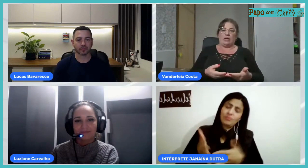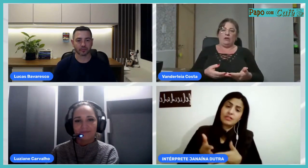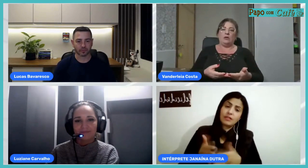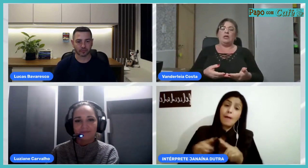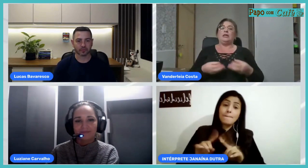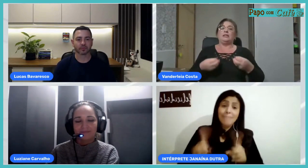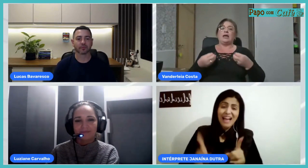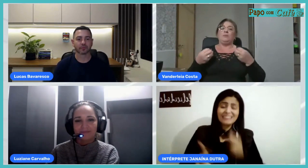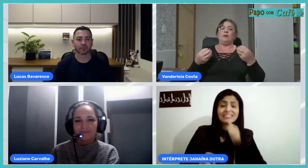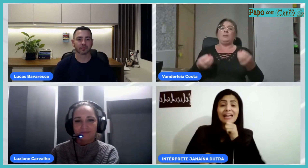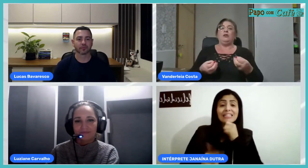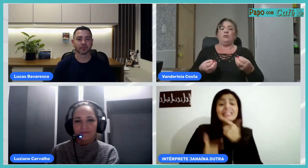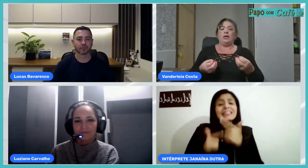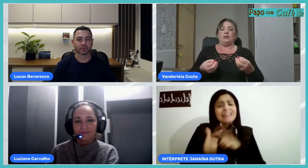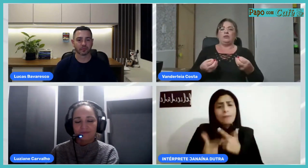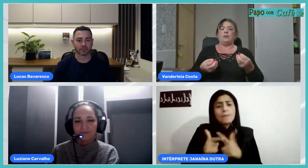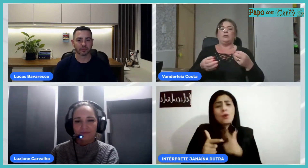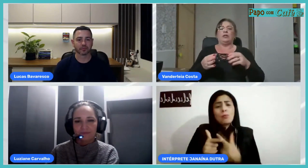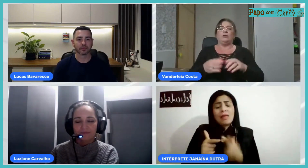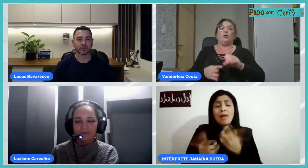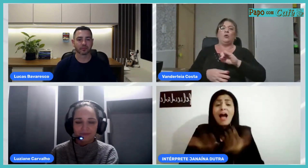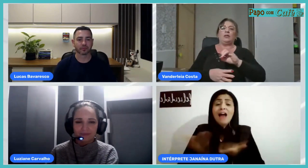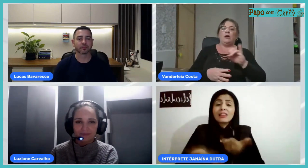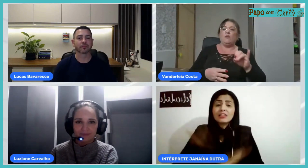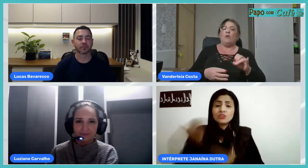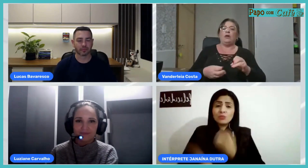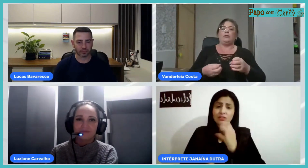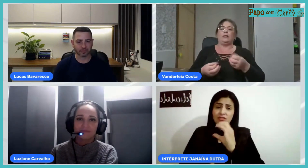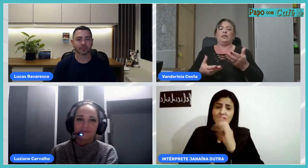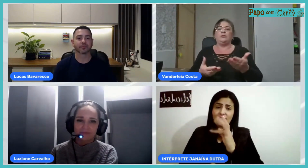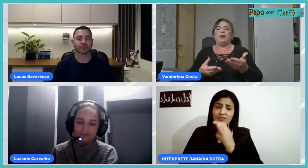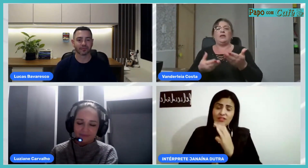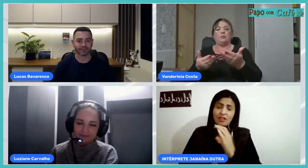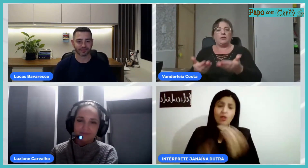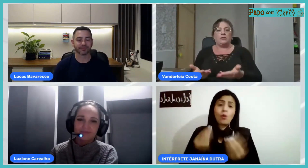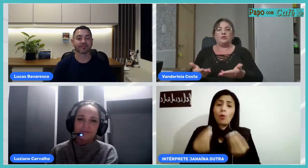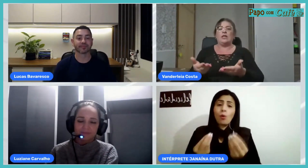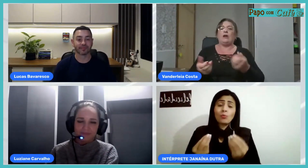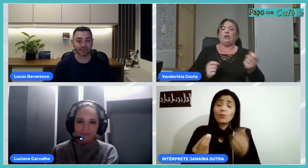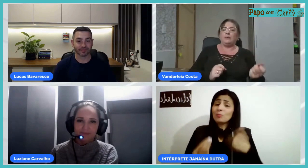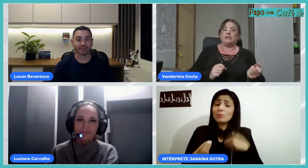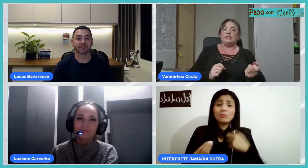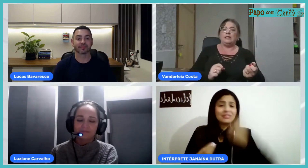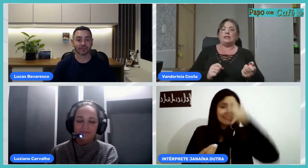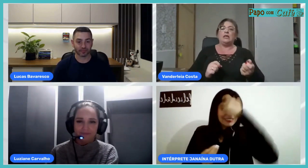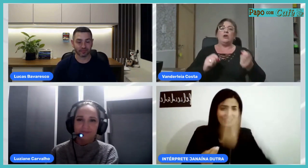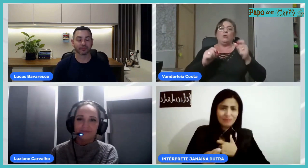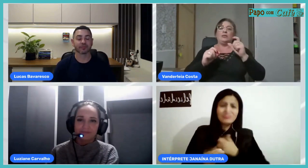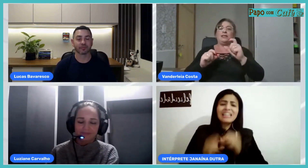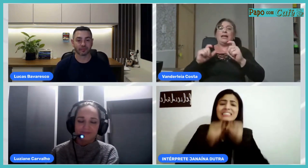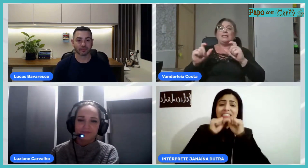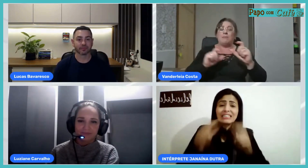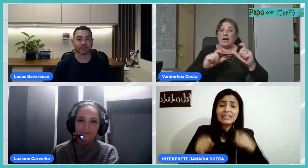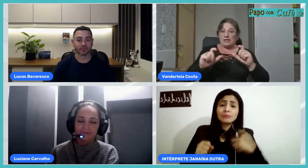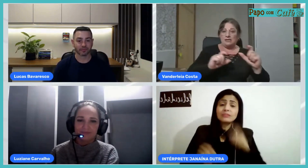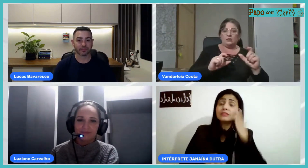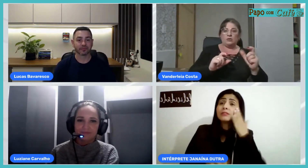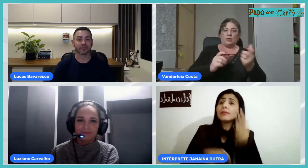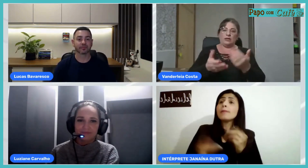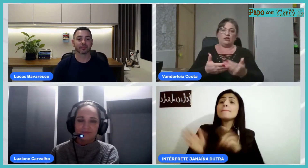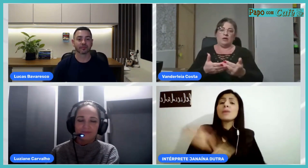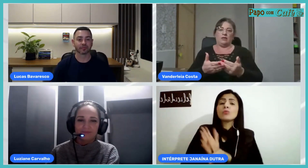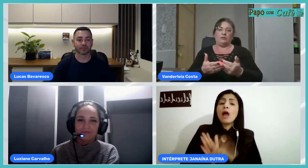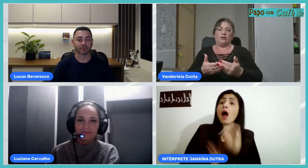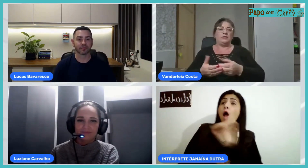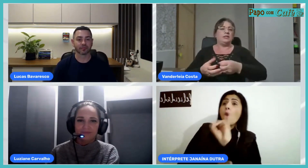um profissional que saiba pelo menos perguntar o nome, dar um oi, um atendimento, possa ajudar o que precisa, os sinais